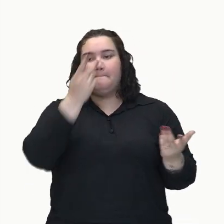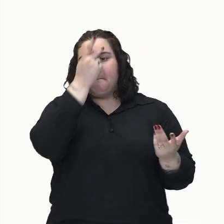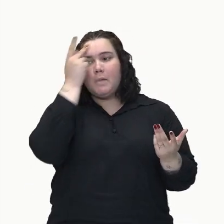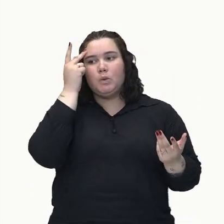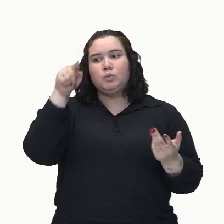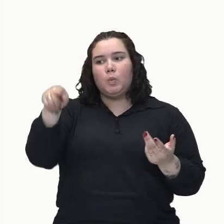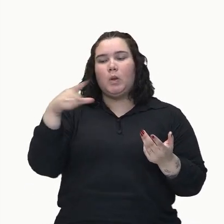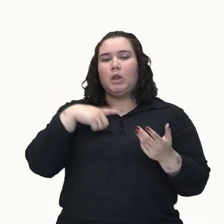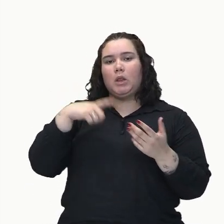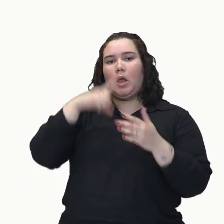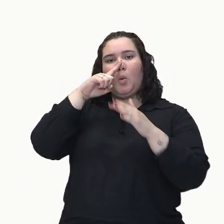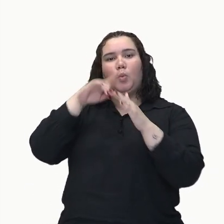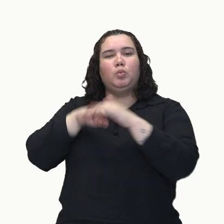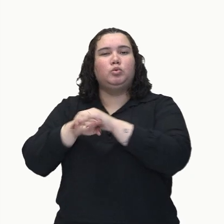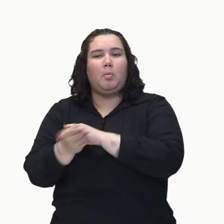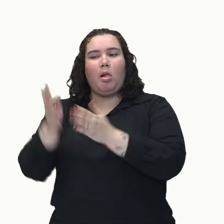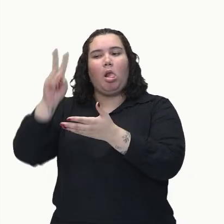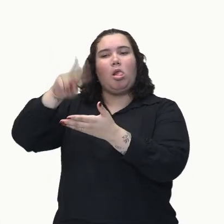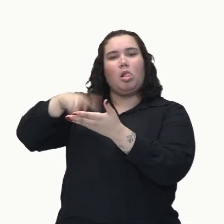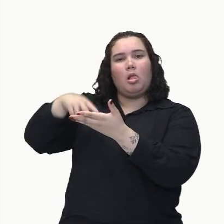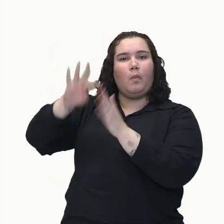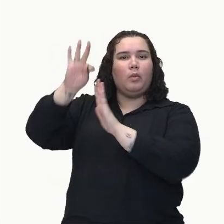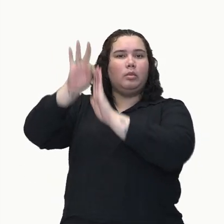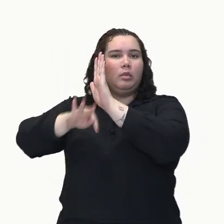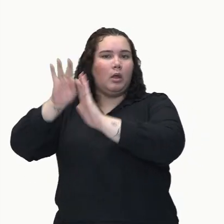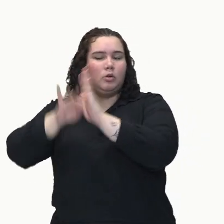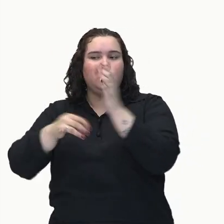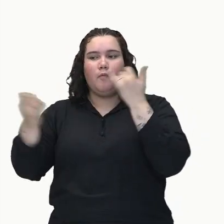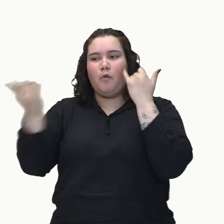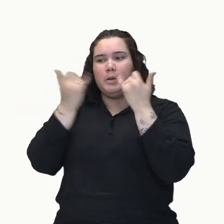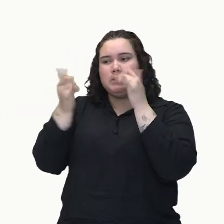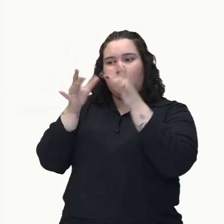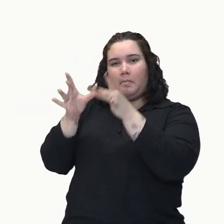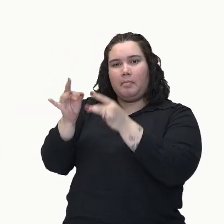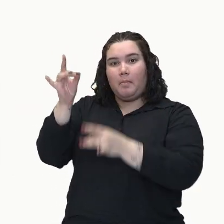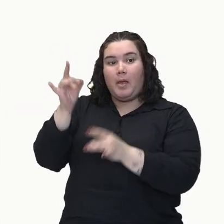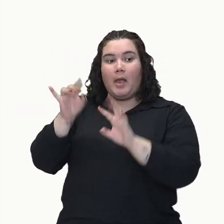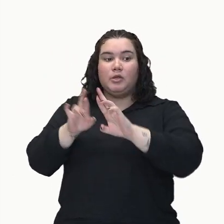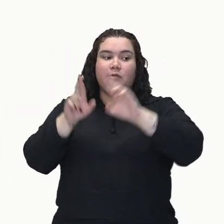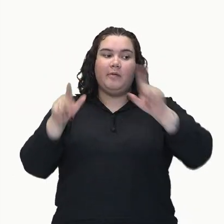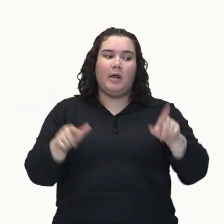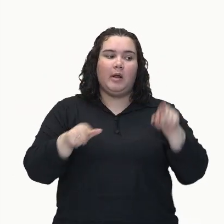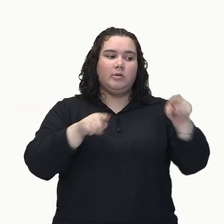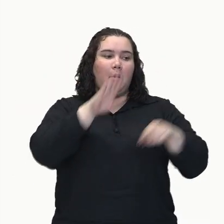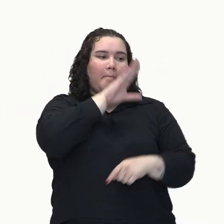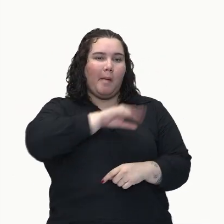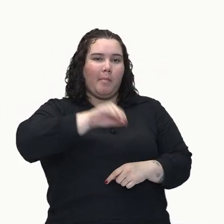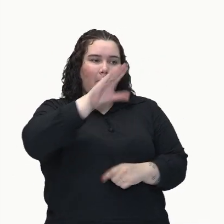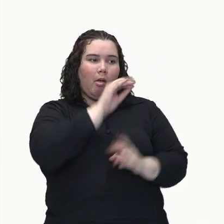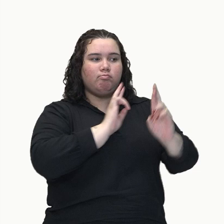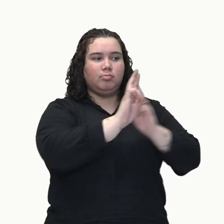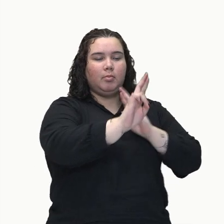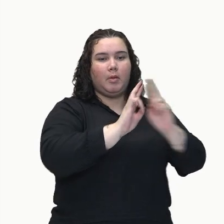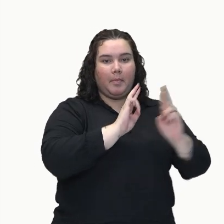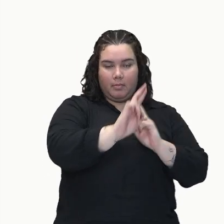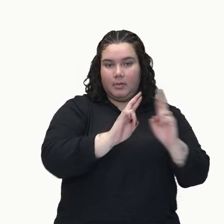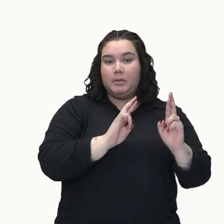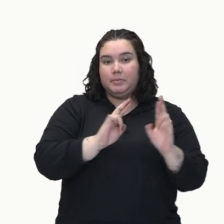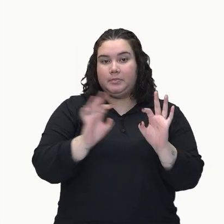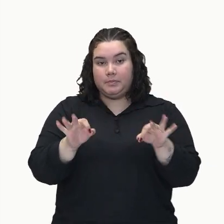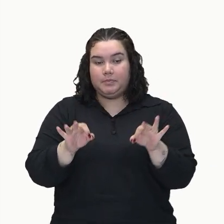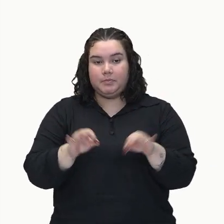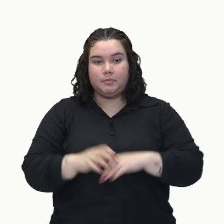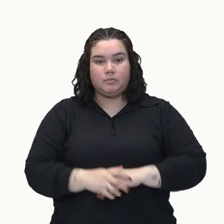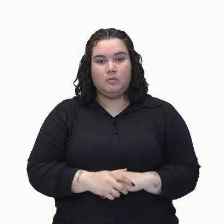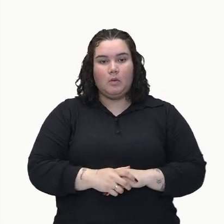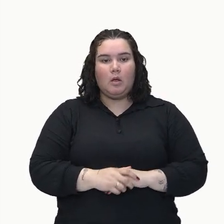ter um texto escrito e um texto falado no formato de um bate-papo no podcast, são elementos que fazem essa diferenciação. Ler e